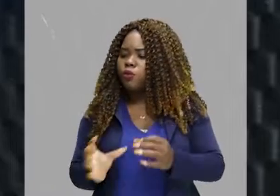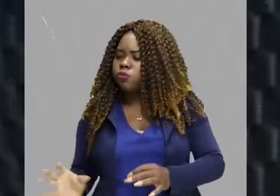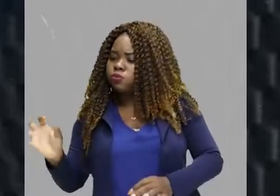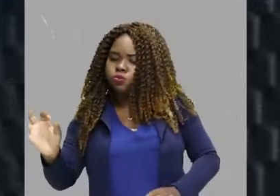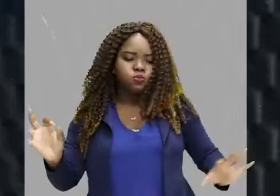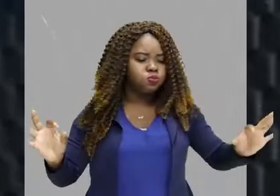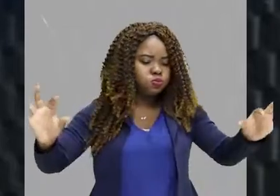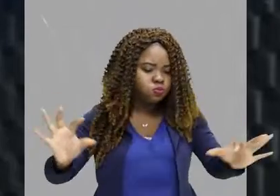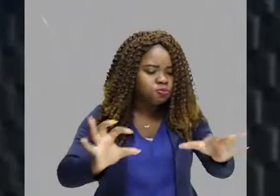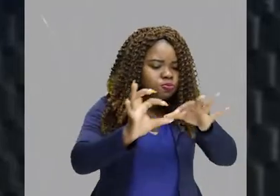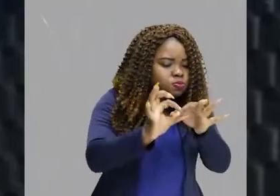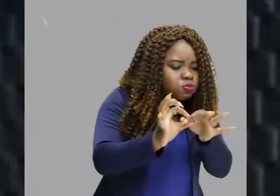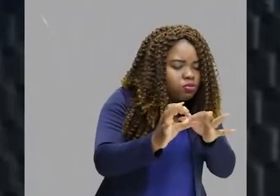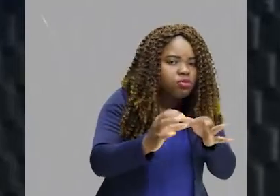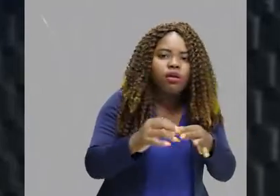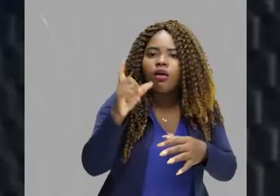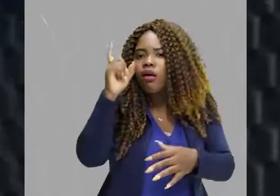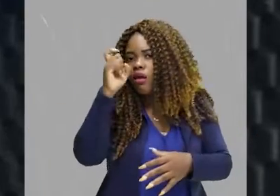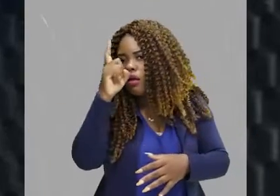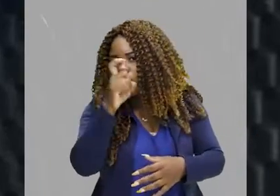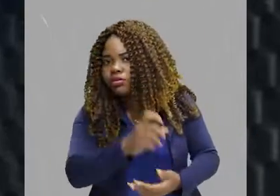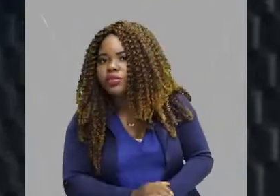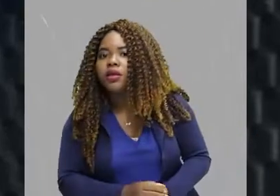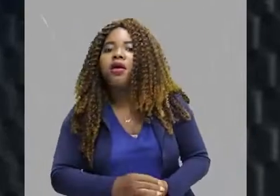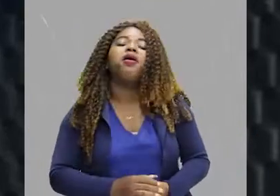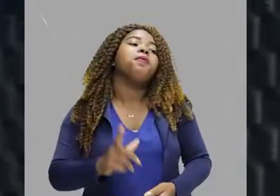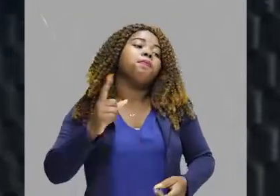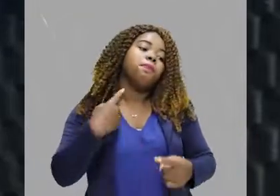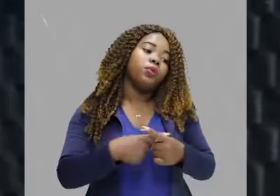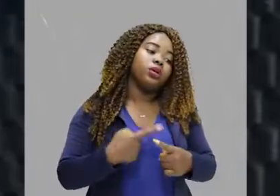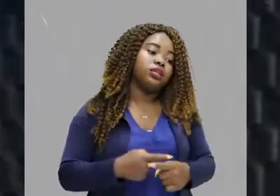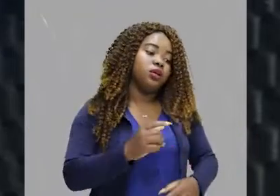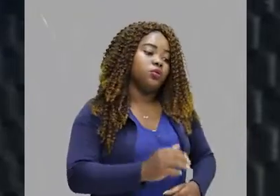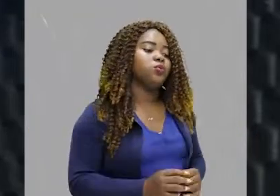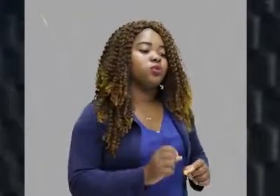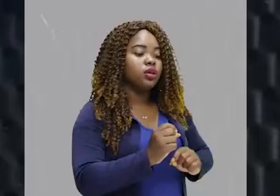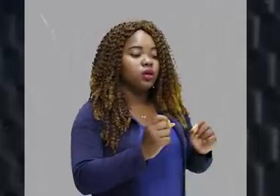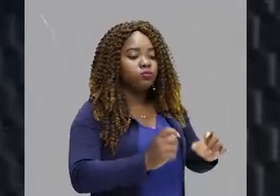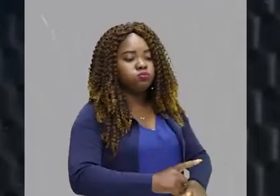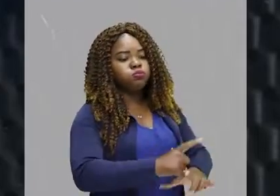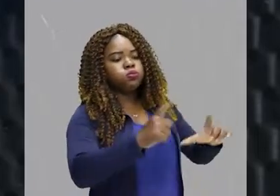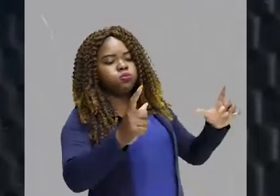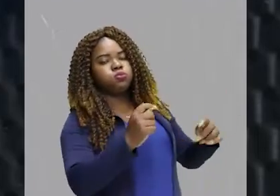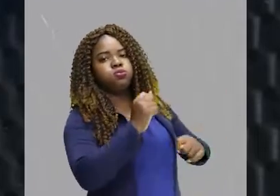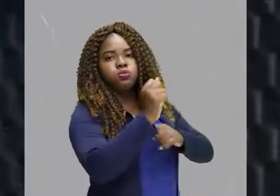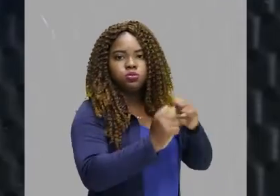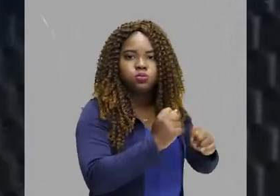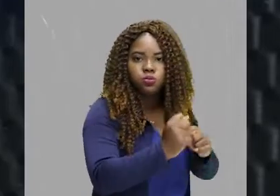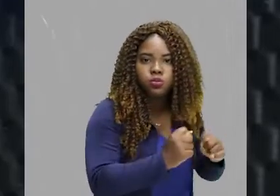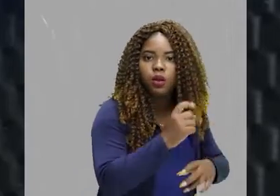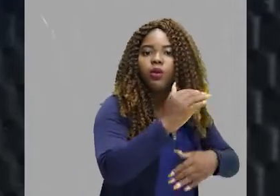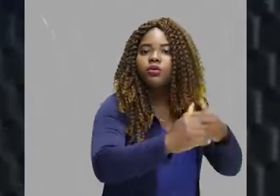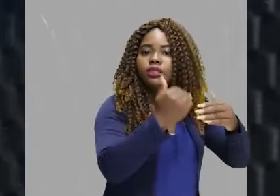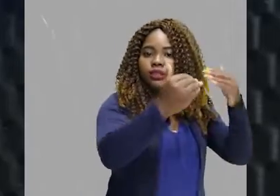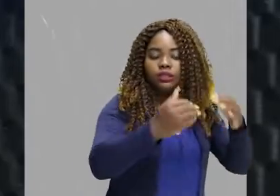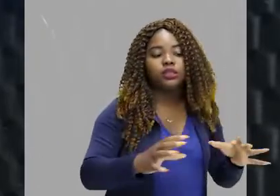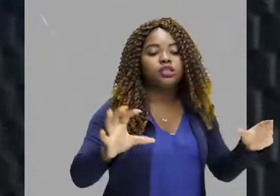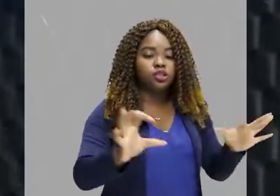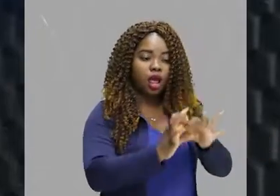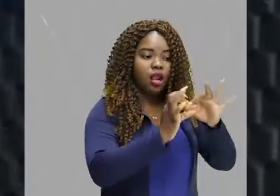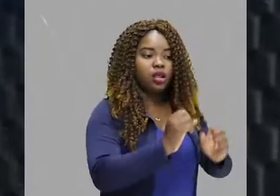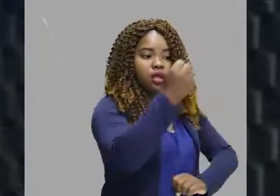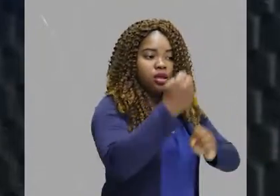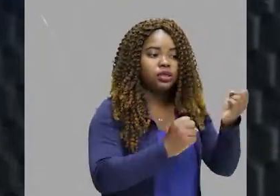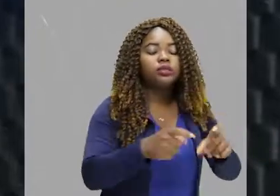complicado. Porque de um lado você tem o crescimento econômico, que obviamente está muito ligado à indústria, à produção, etc. E do outro lado,